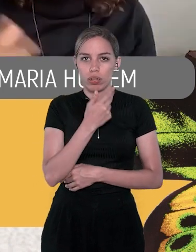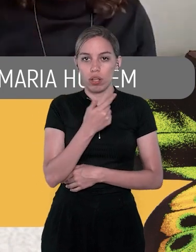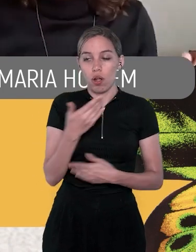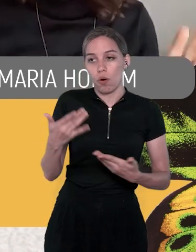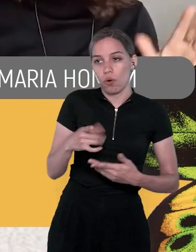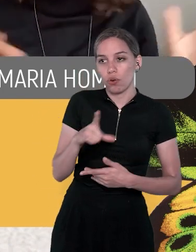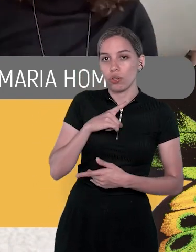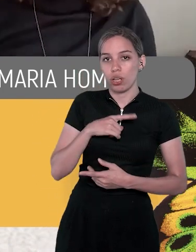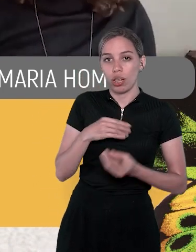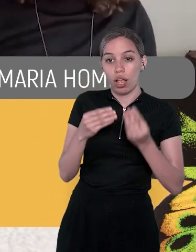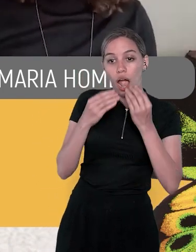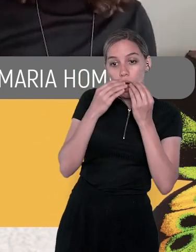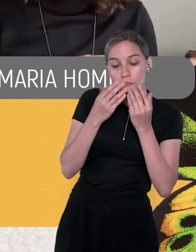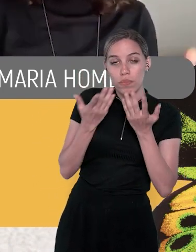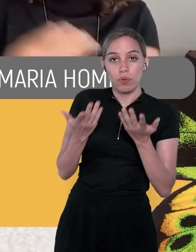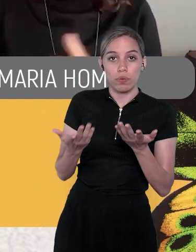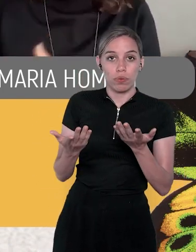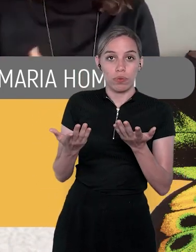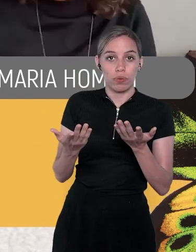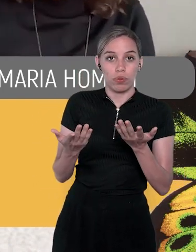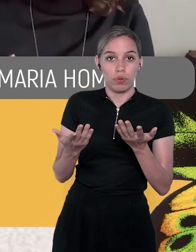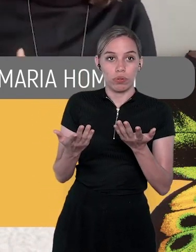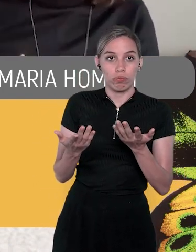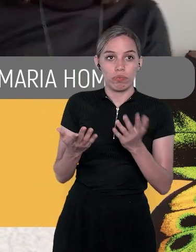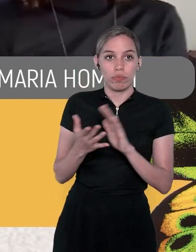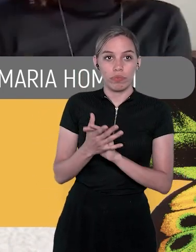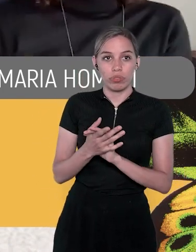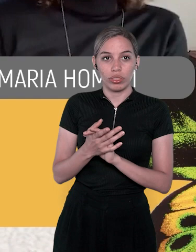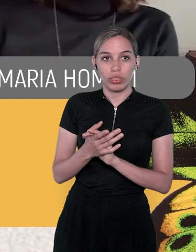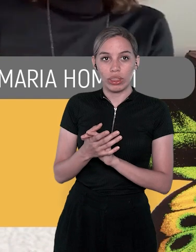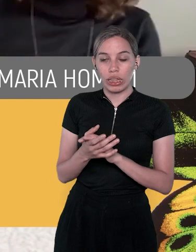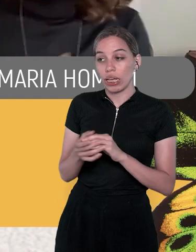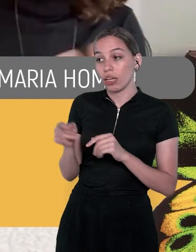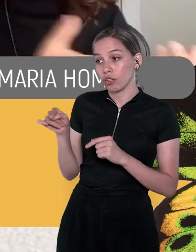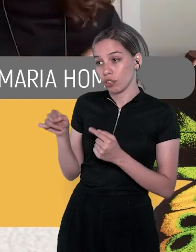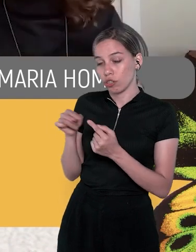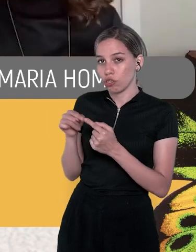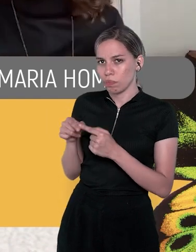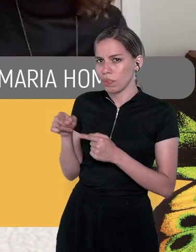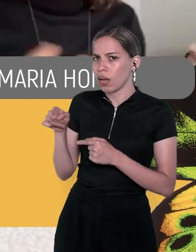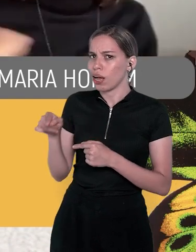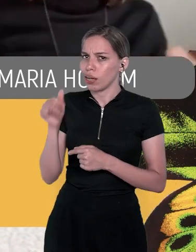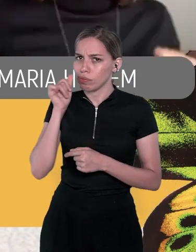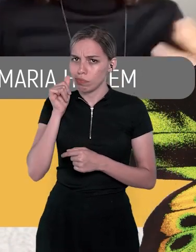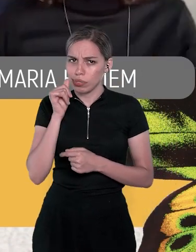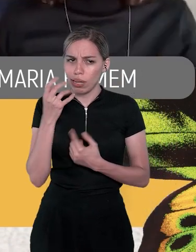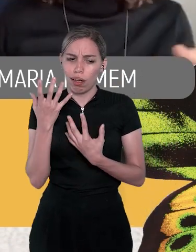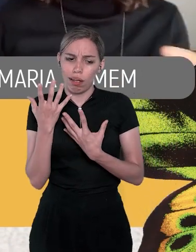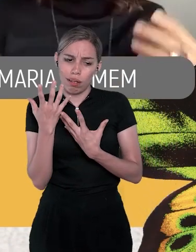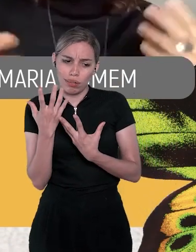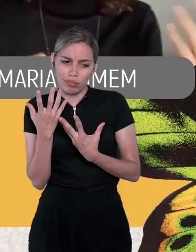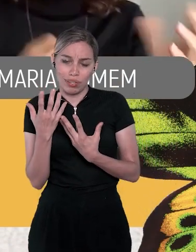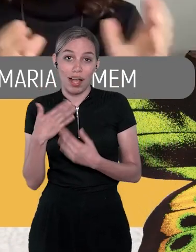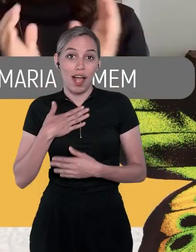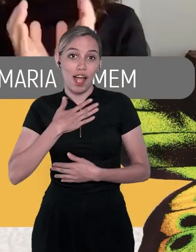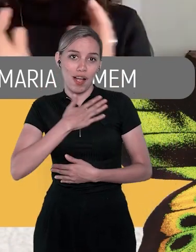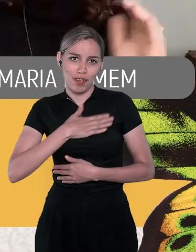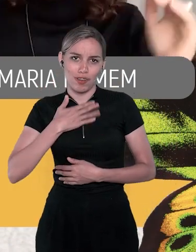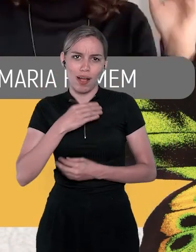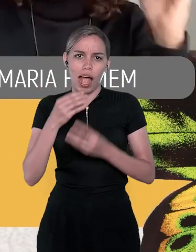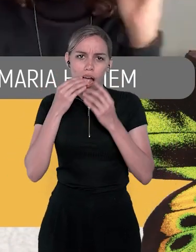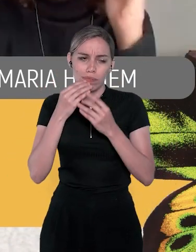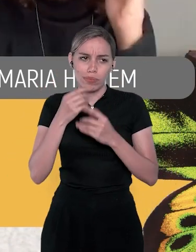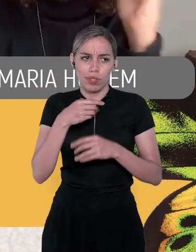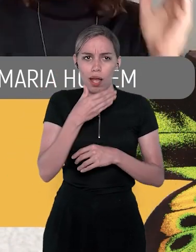e você, no fundo, ele gosta daquilo, mas ele não pode assumir, ela gosta daquilo, mas não pode assumir. A gente está no yin